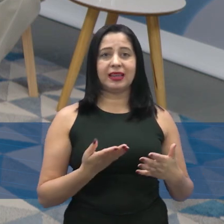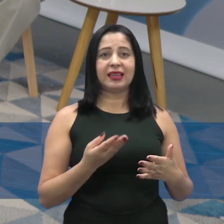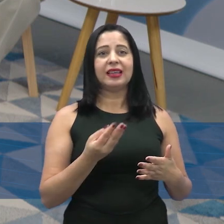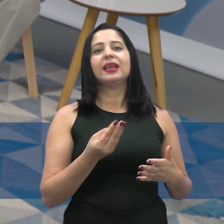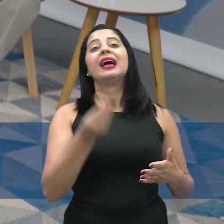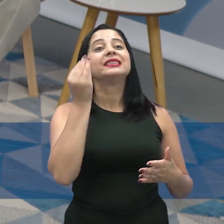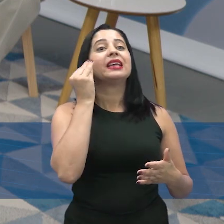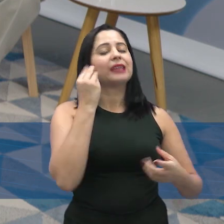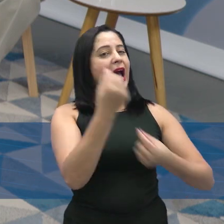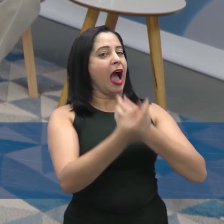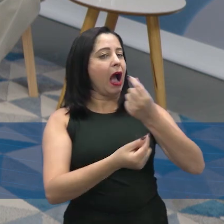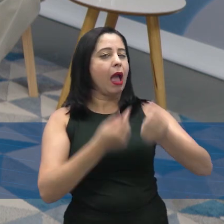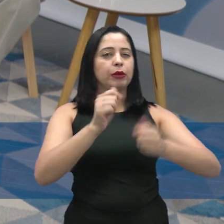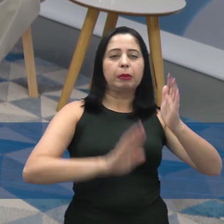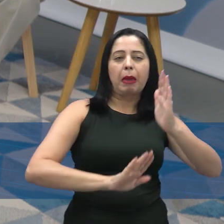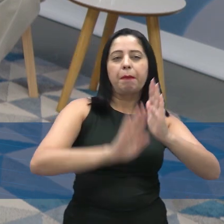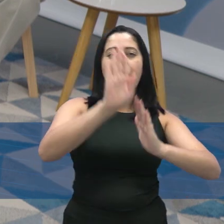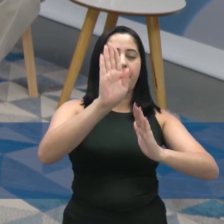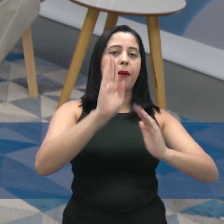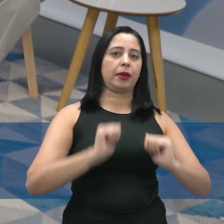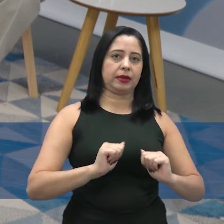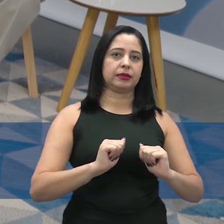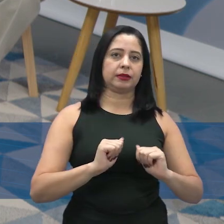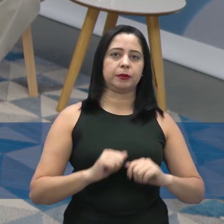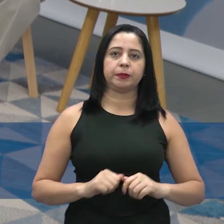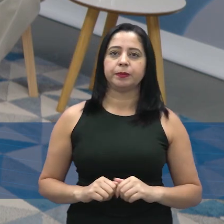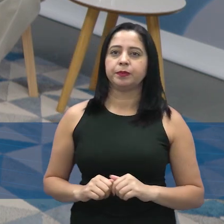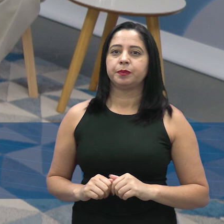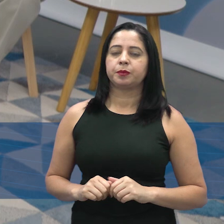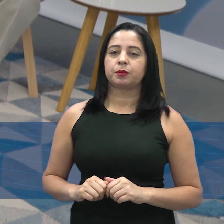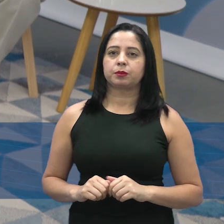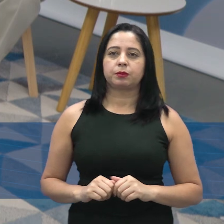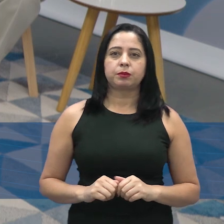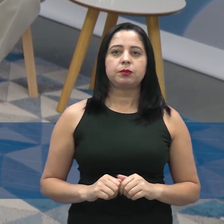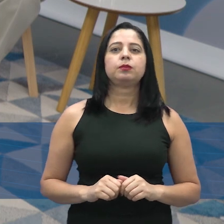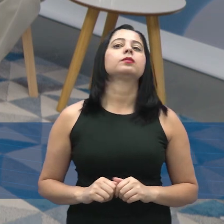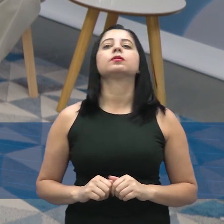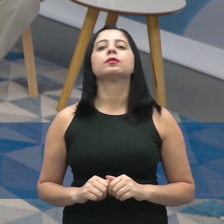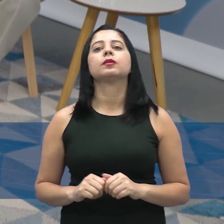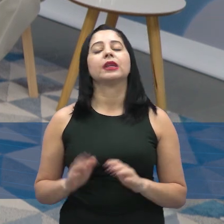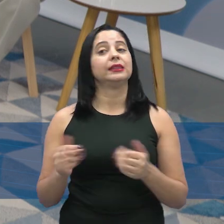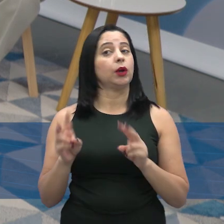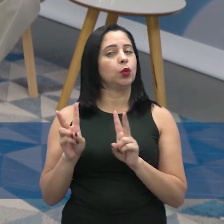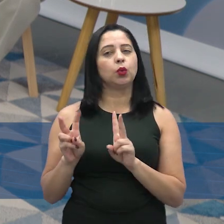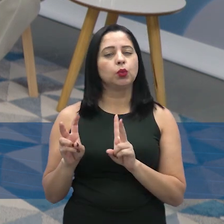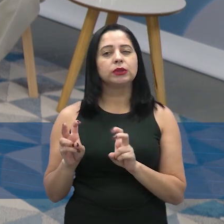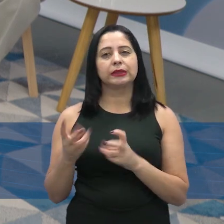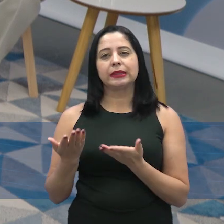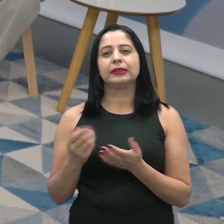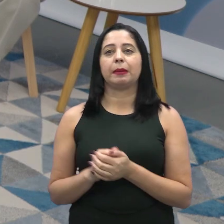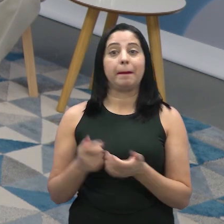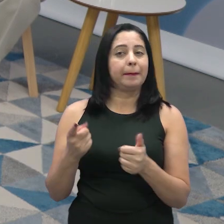a economia girar e que ela não seja altamente prejudicada? Para tratar essa questão, Dani, a gente tem